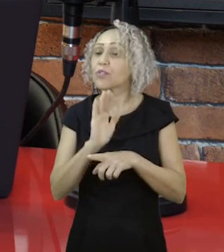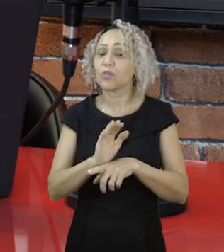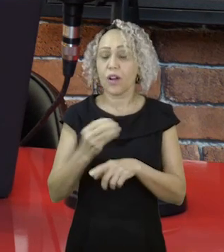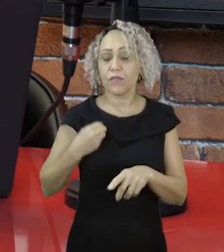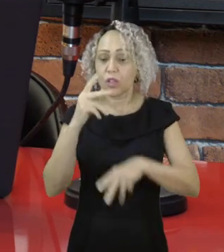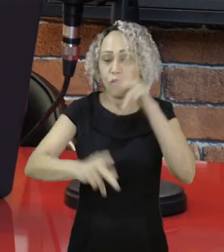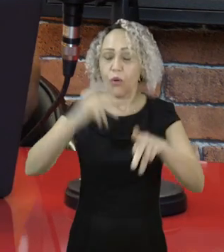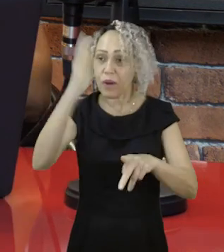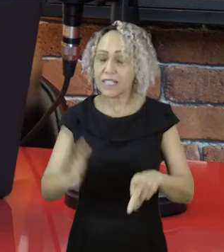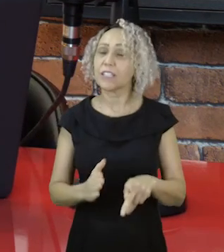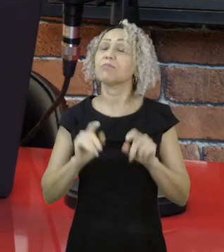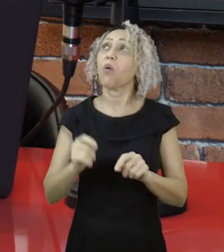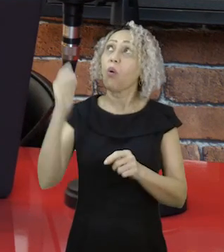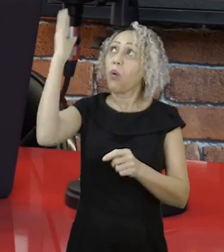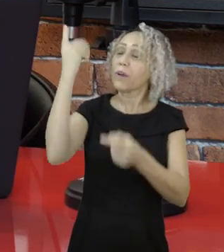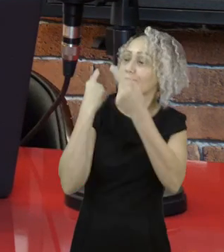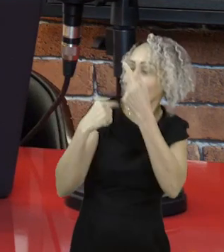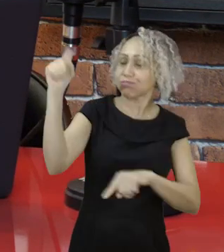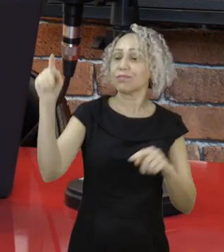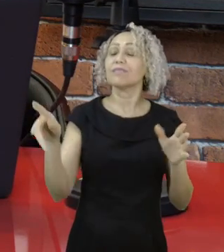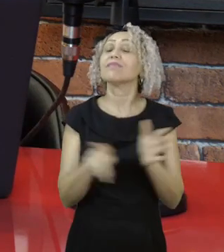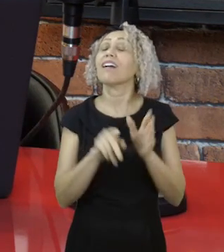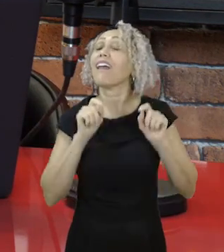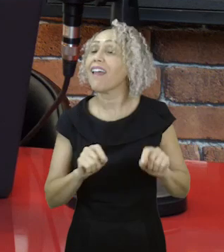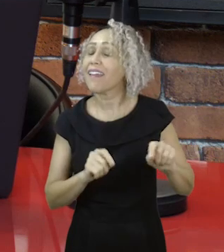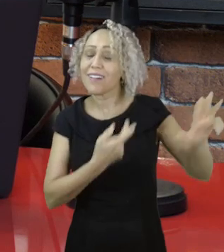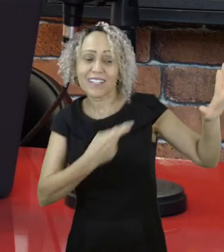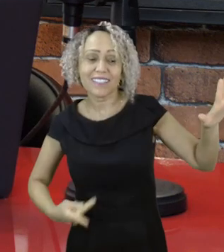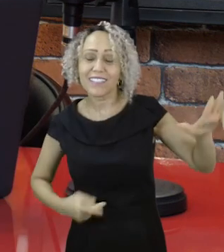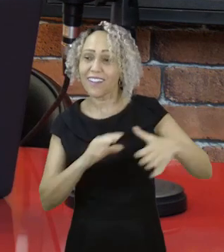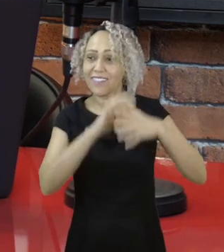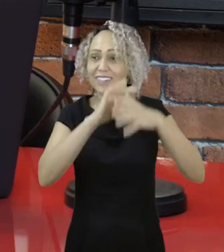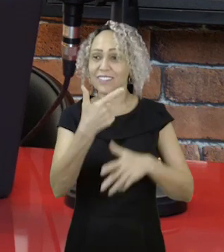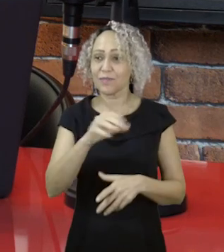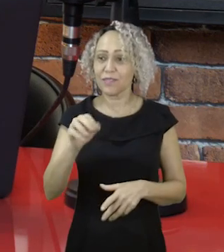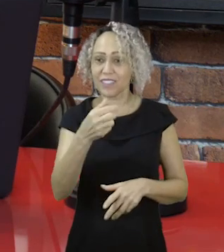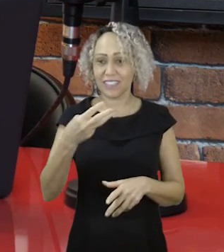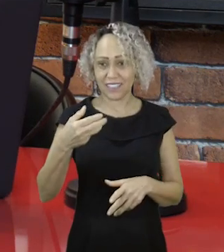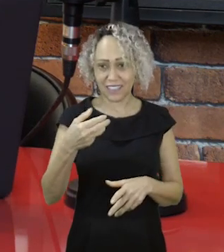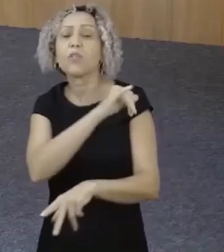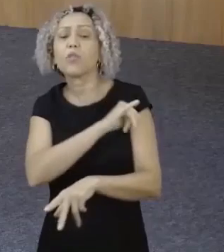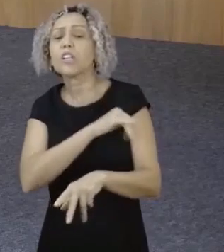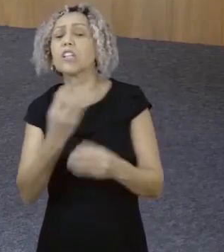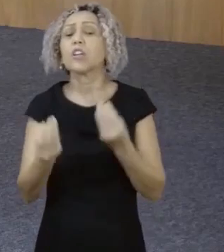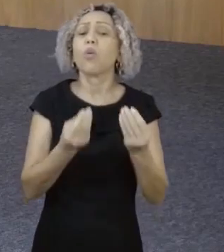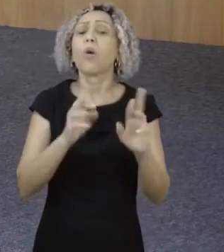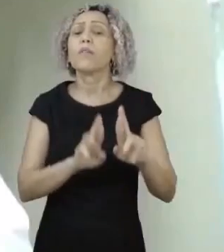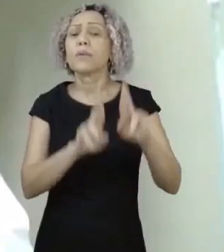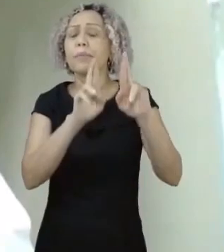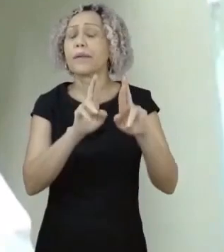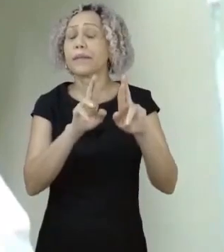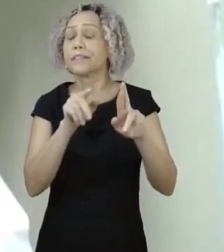brasileiro e destacou a reconstrução do país liderada pelo presidente Lula em 2023. Esse primeiro ano